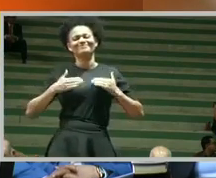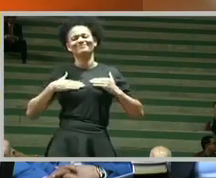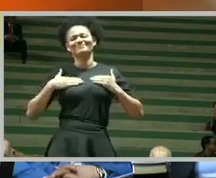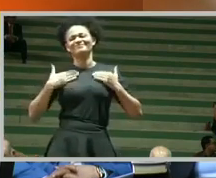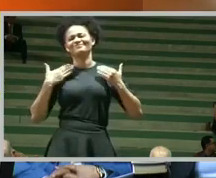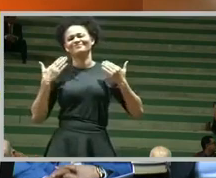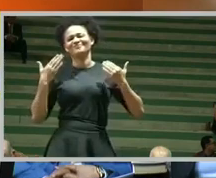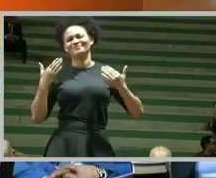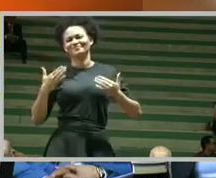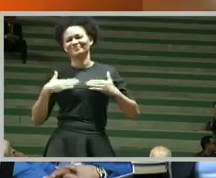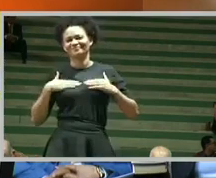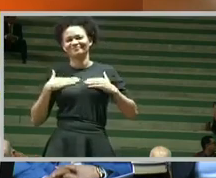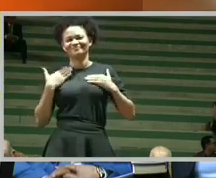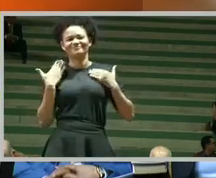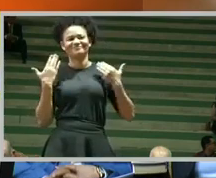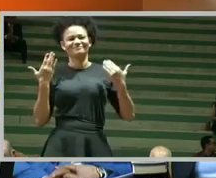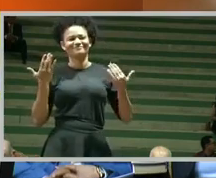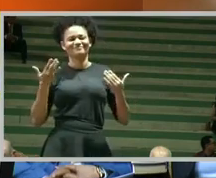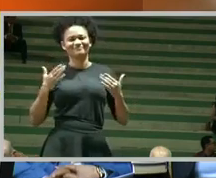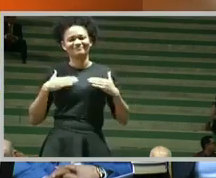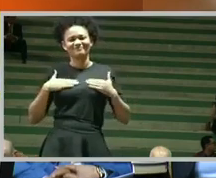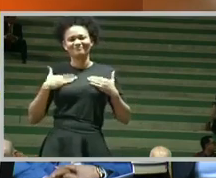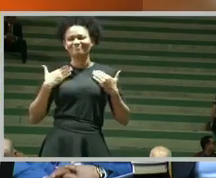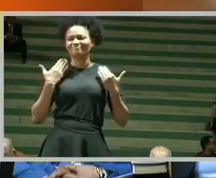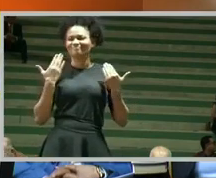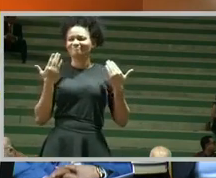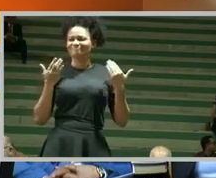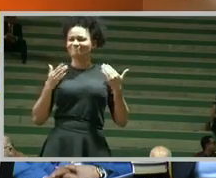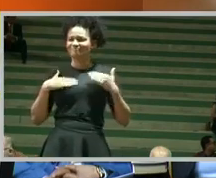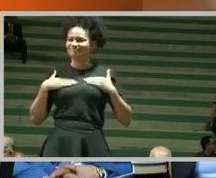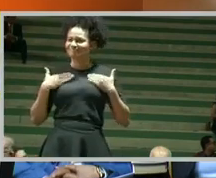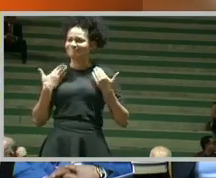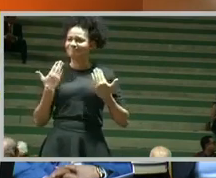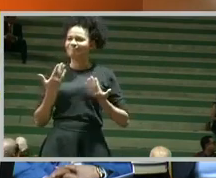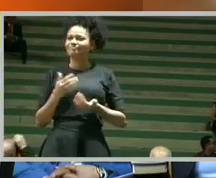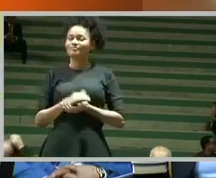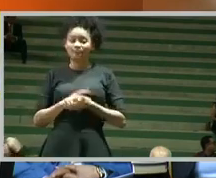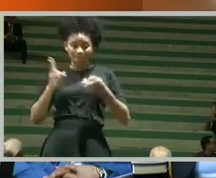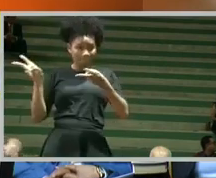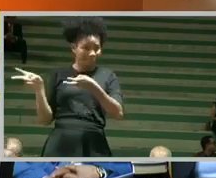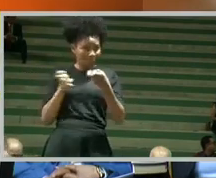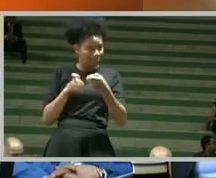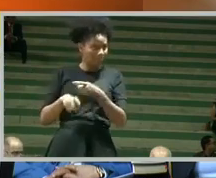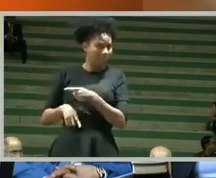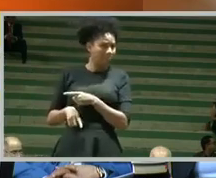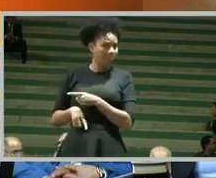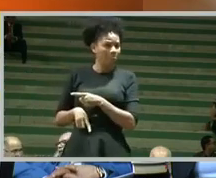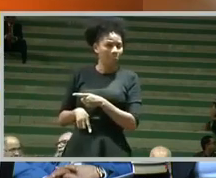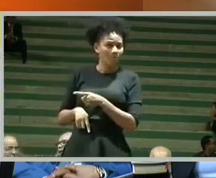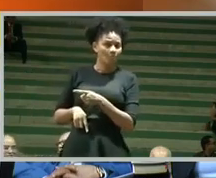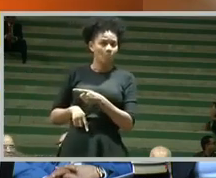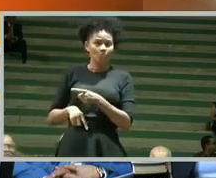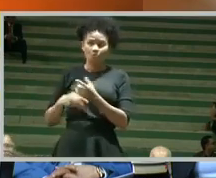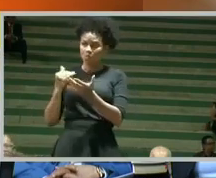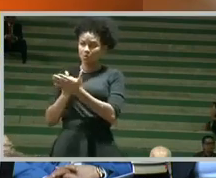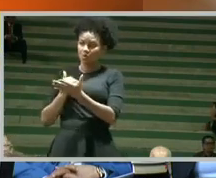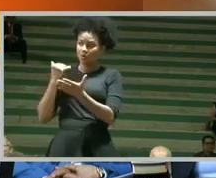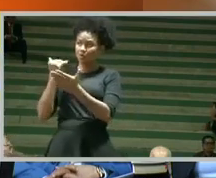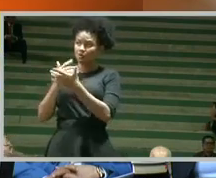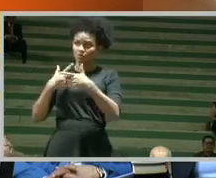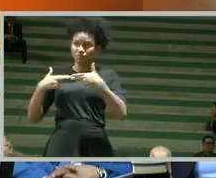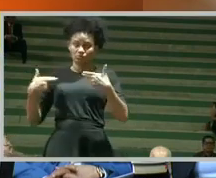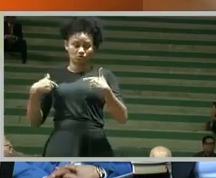alegres. Percebam que não é grandes coisas fez o Senhor